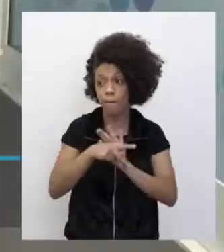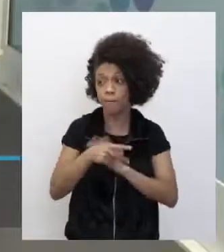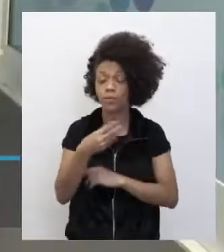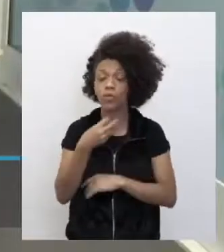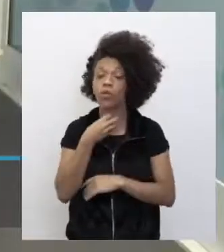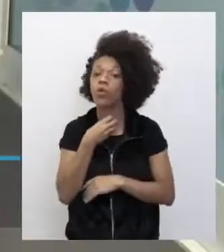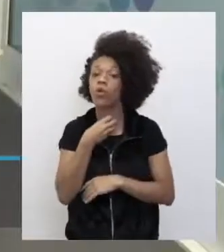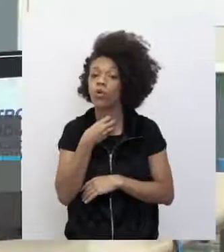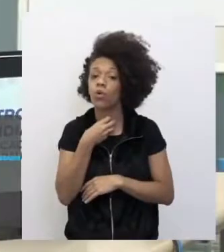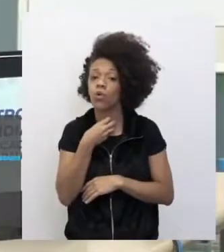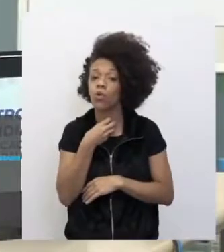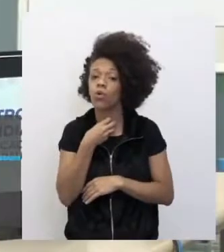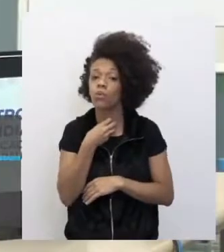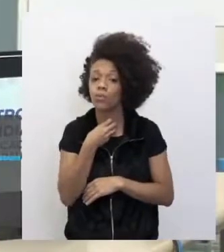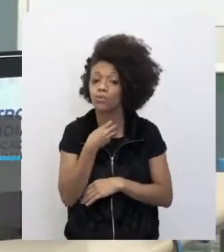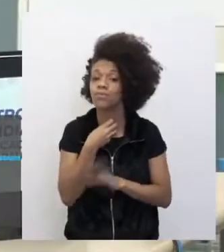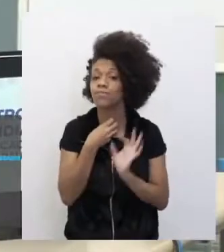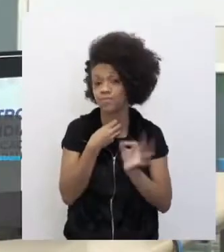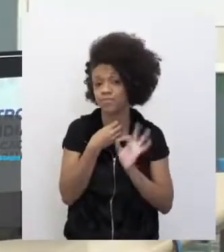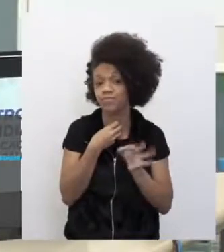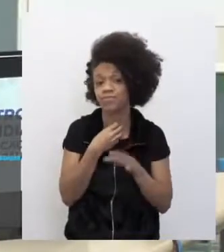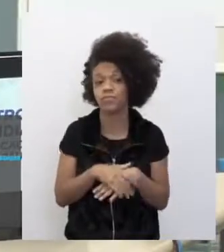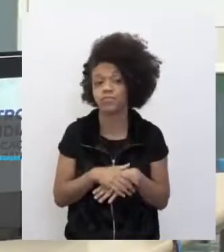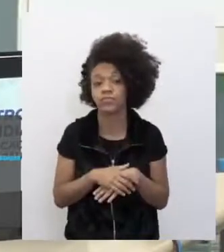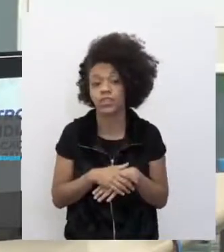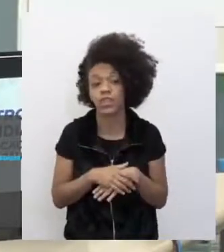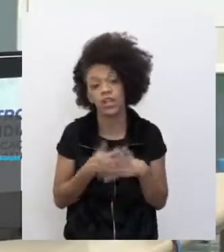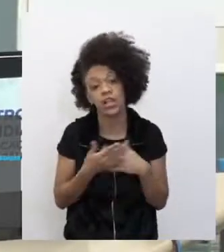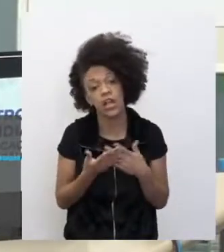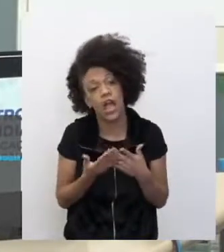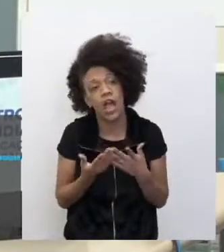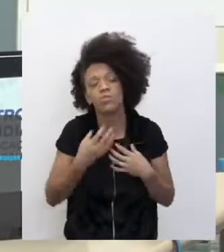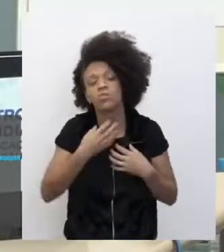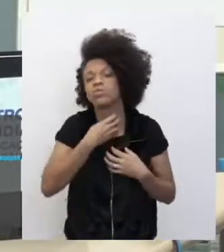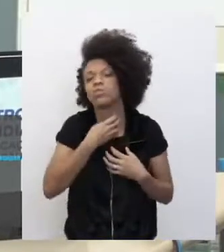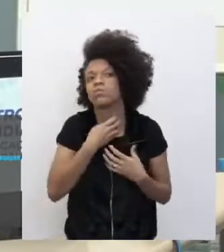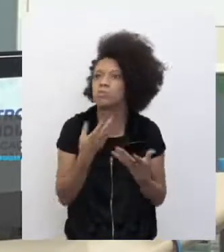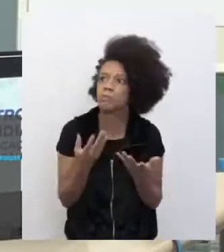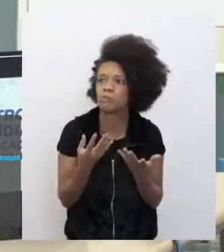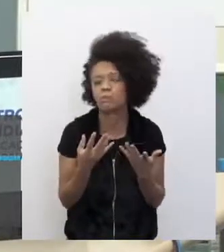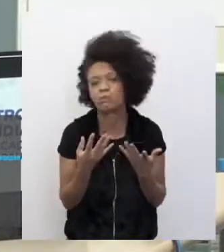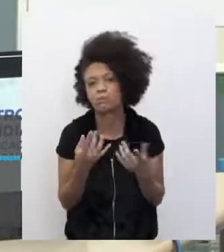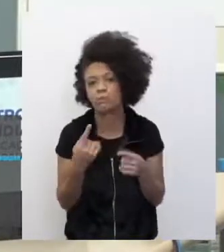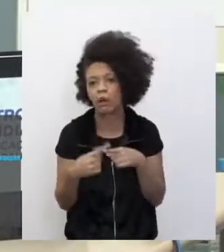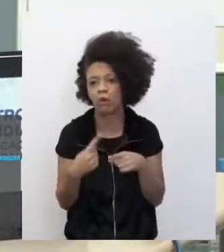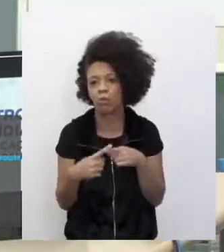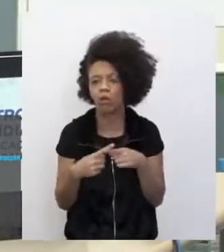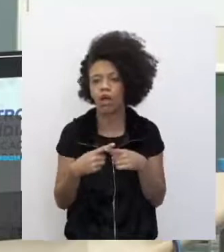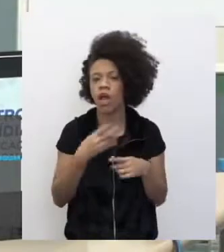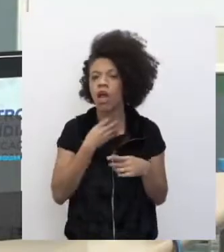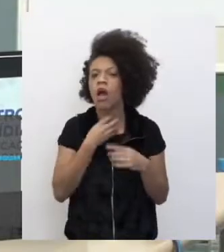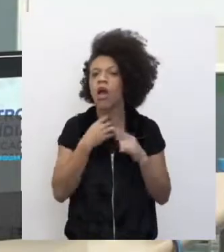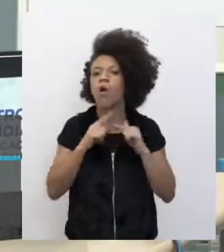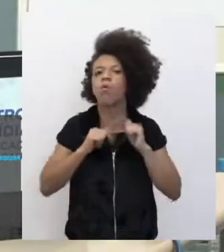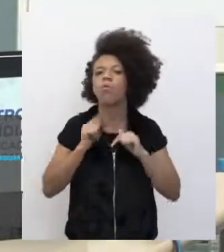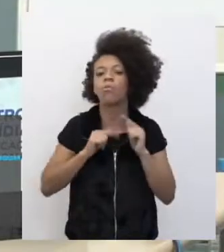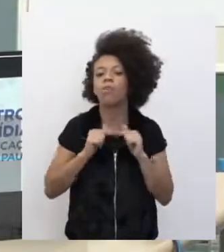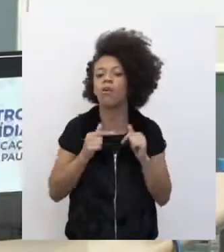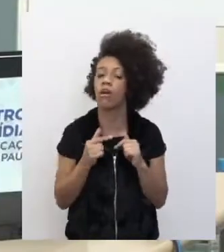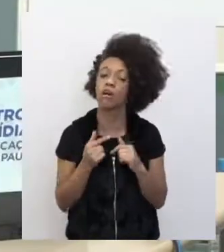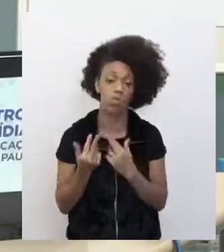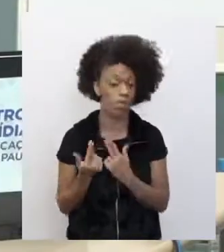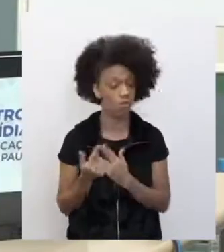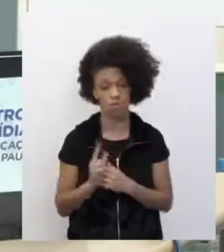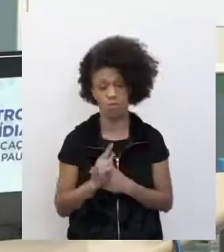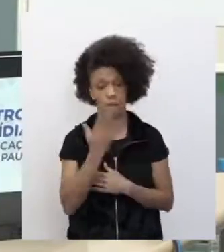Ele se alimenta por aqui. Ele não se Gastro. Deve ser por conta da traqueostomia, ele não se alimenta como nós, mastigando, e